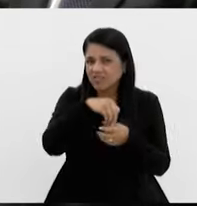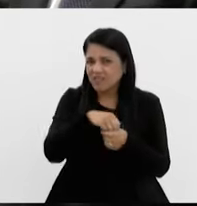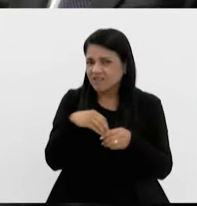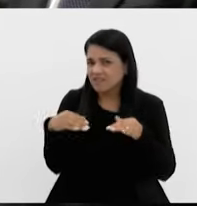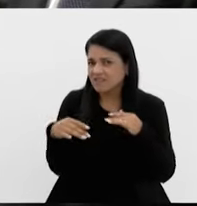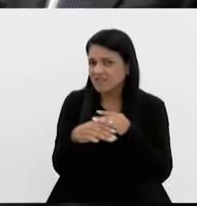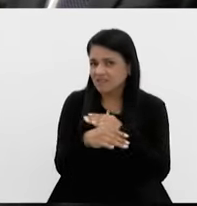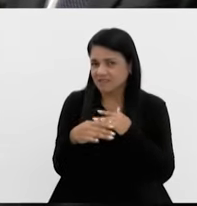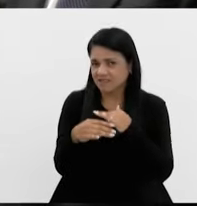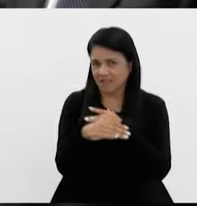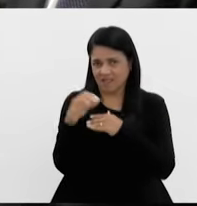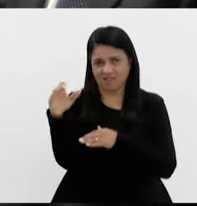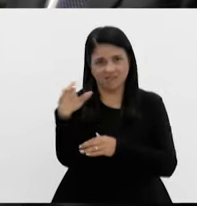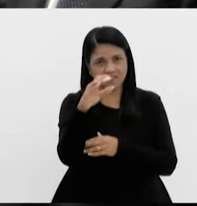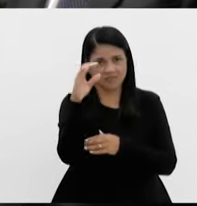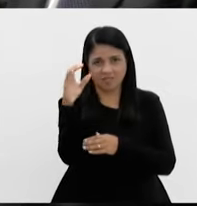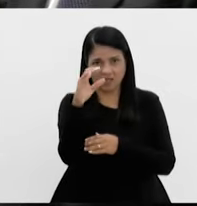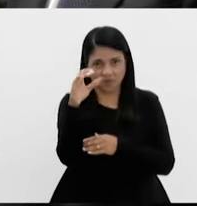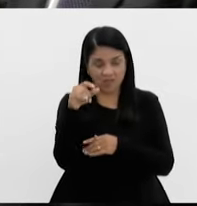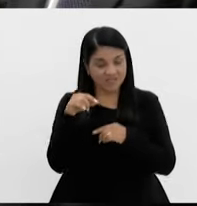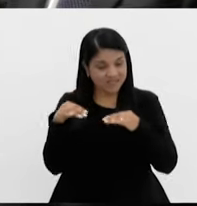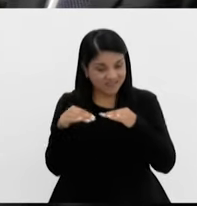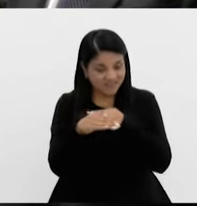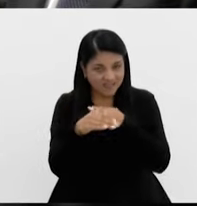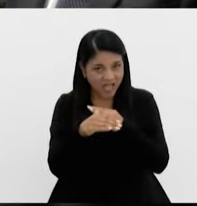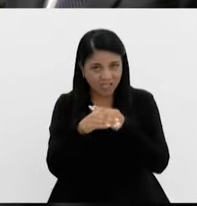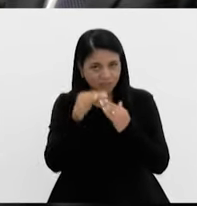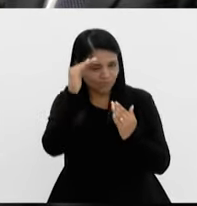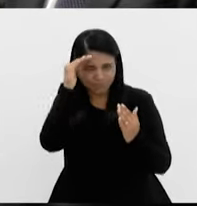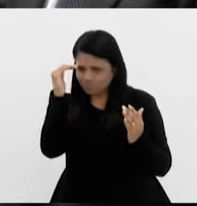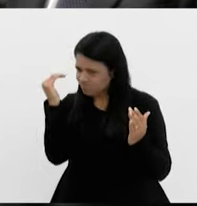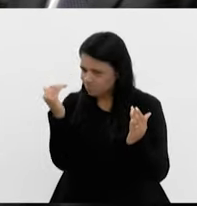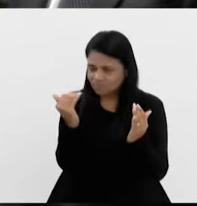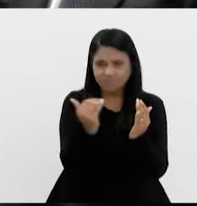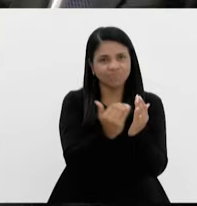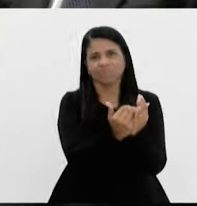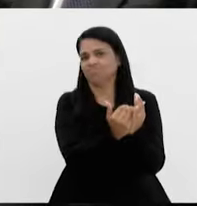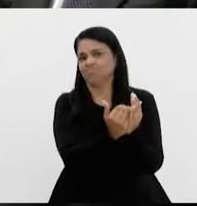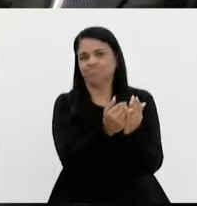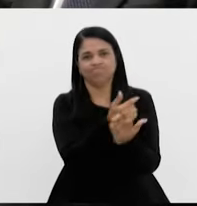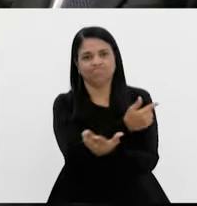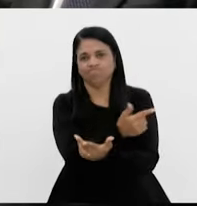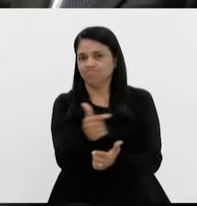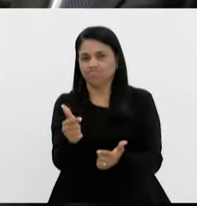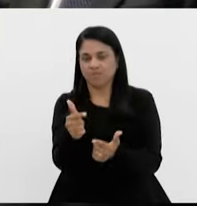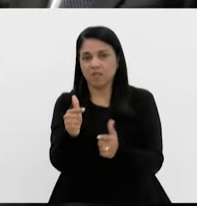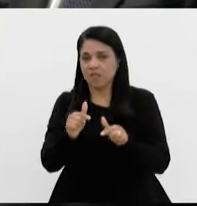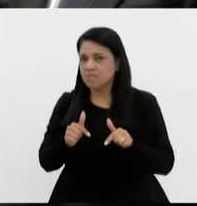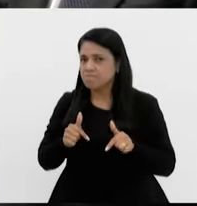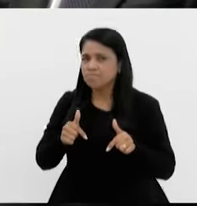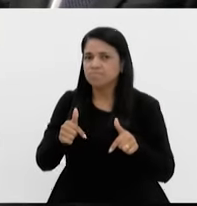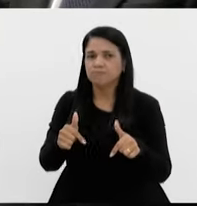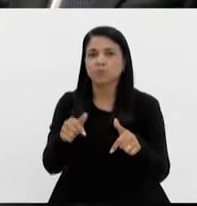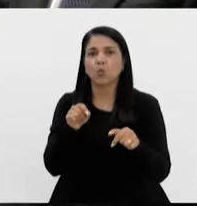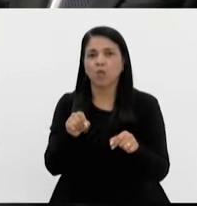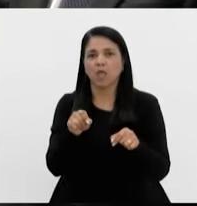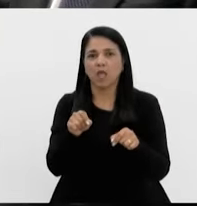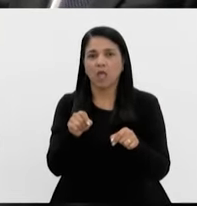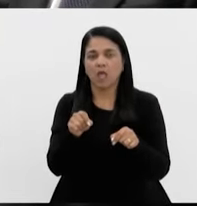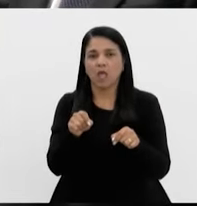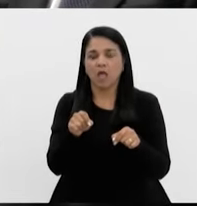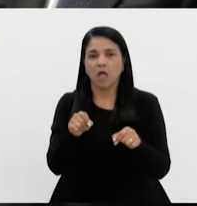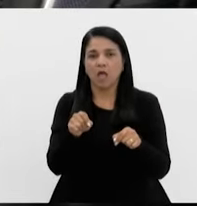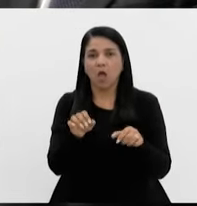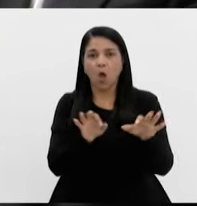essa que não cumpre a exemplo do que acontece no Rio de Janeiro a sua missão no que diz respeito ao ordenamento